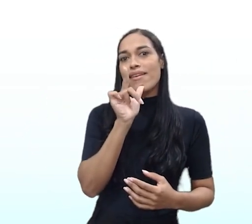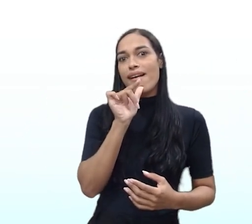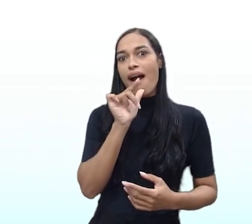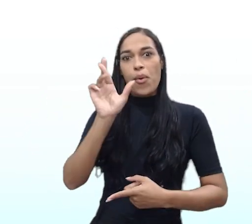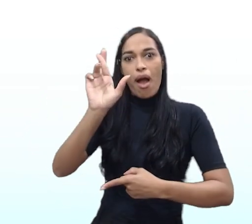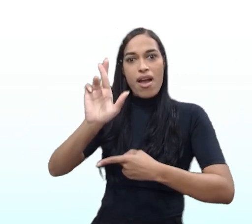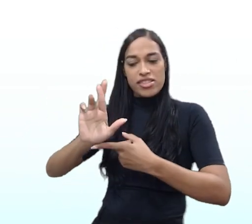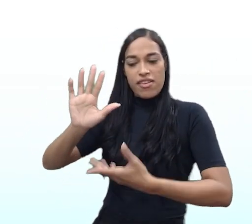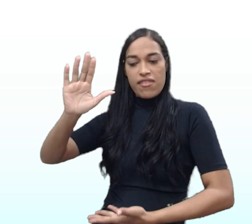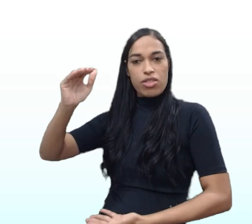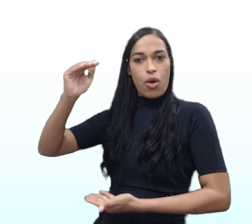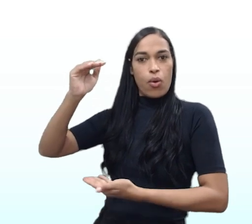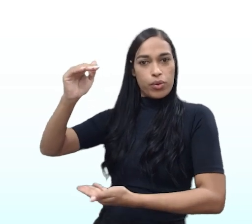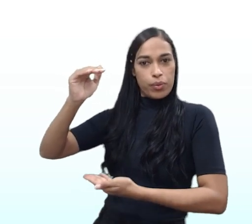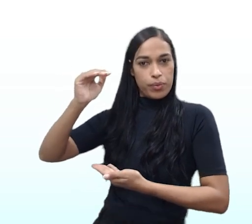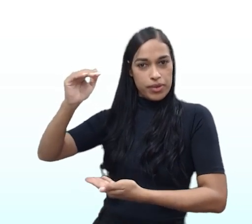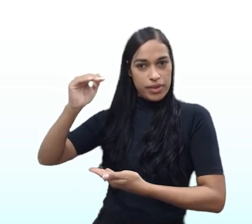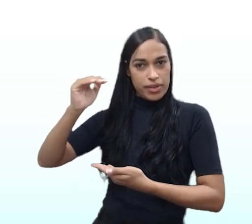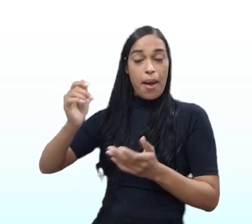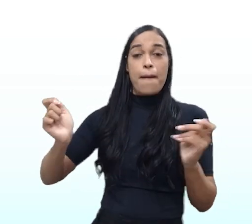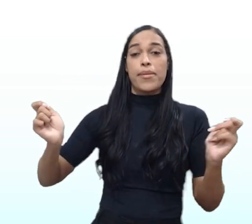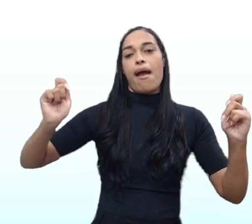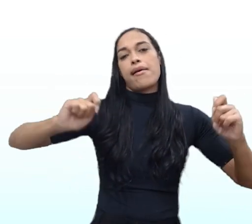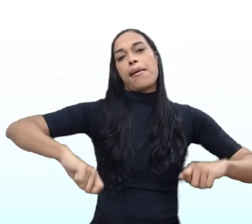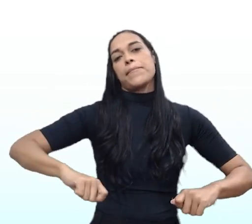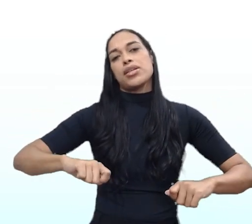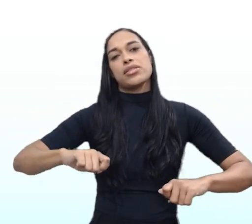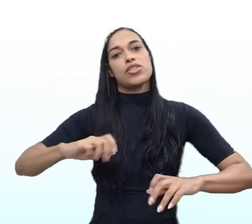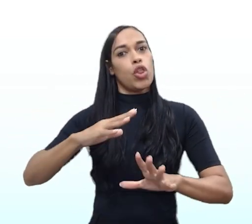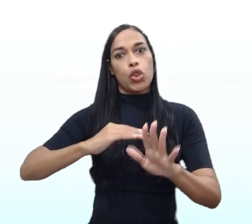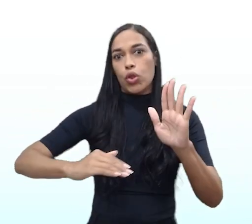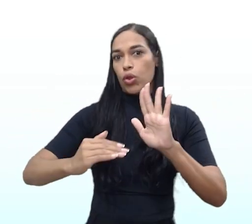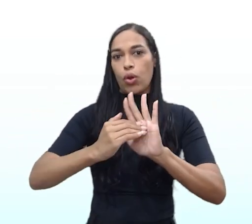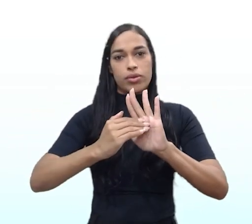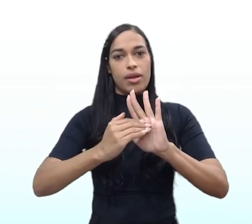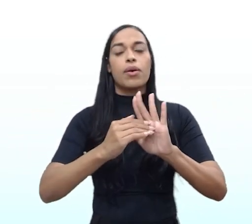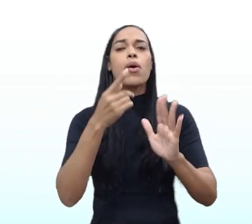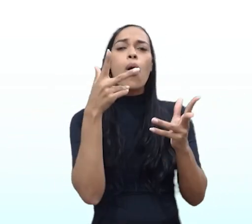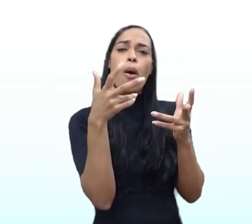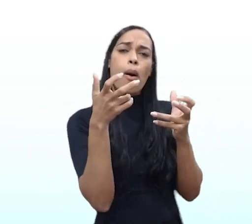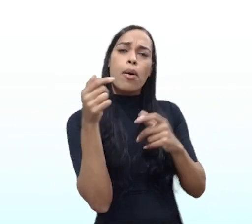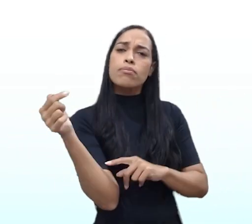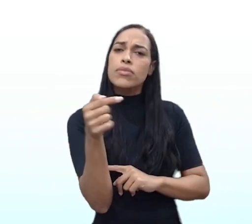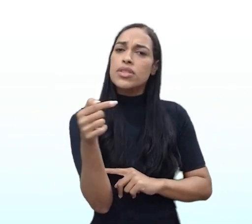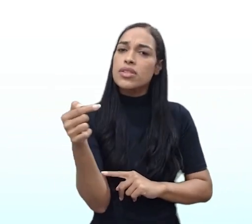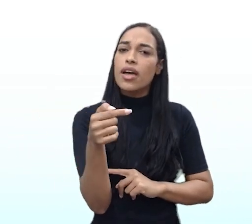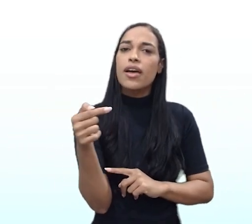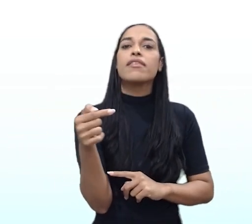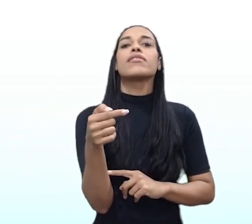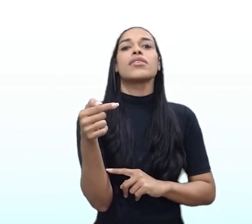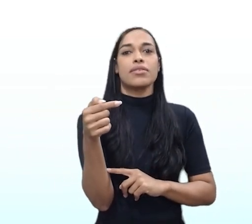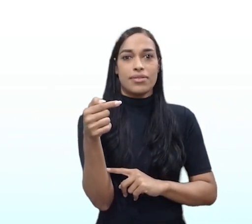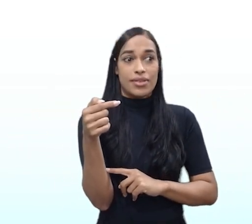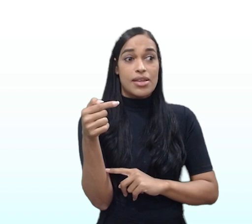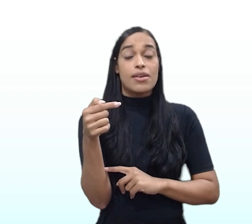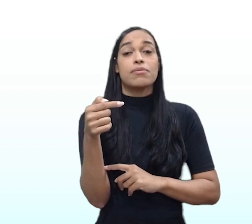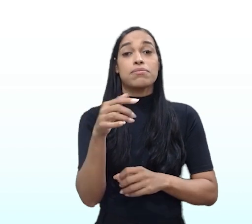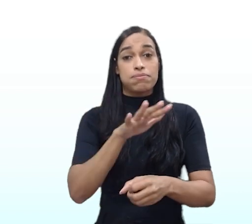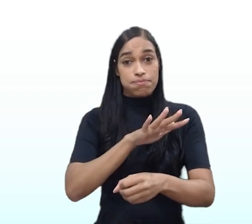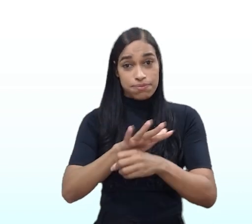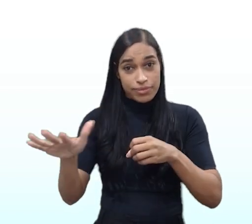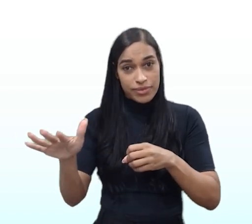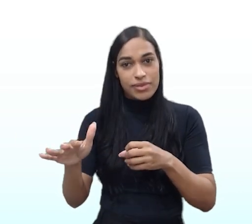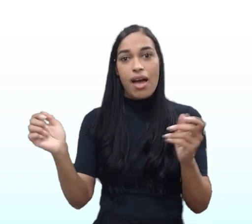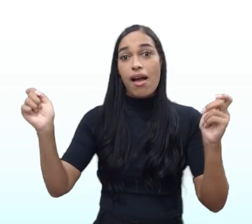está no reservatório, né, para a capacidade total? Observe comigo, por favor, olha comigo aí no